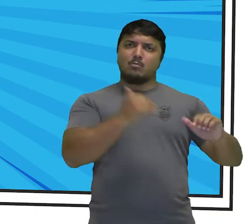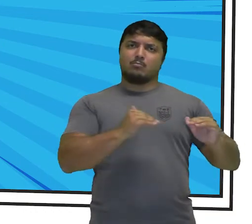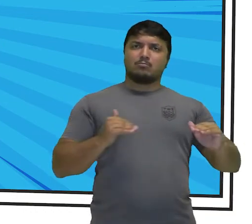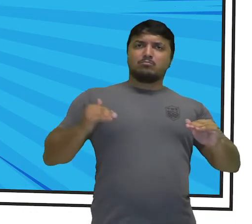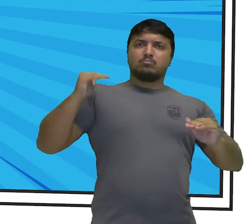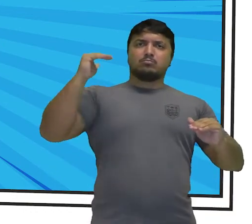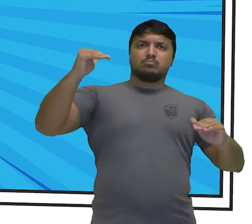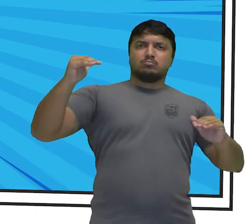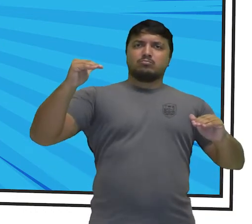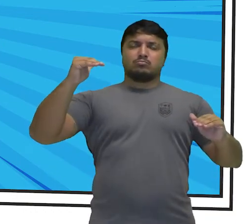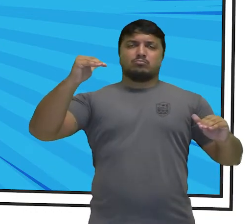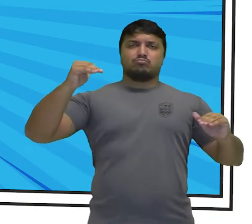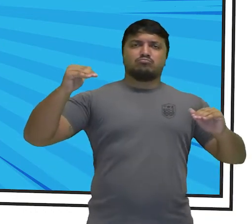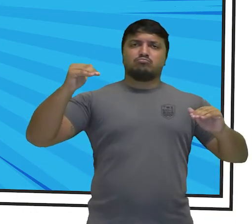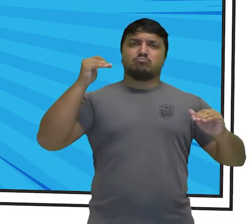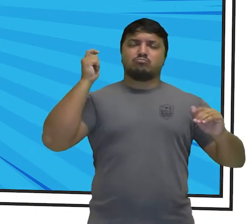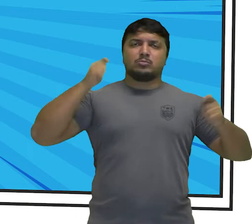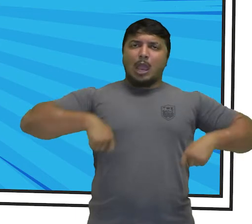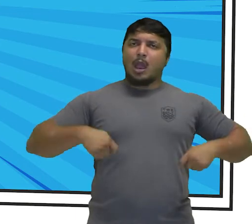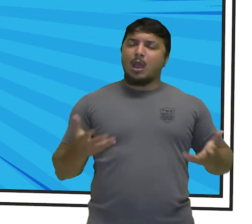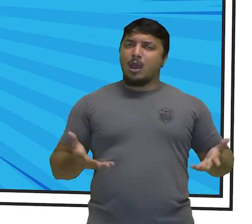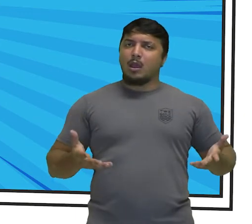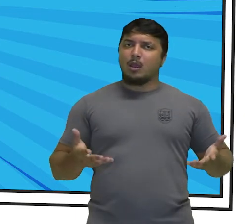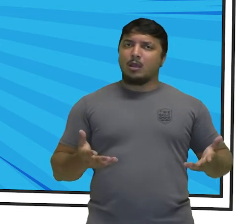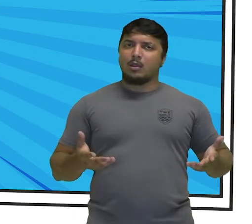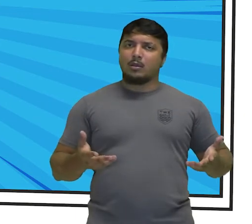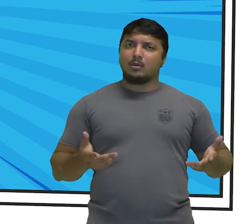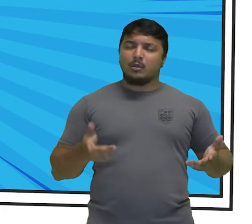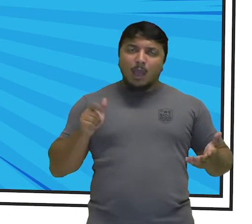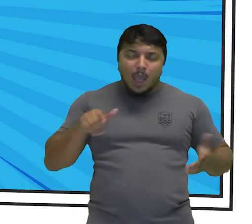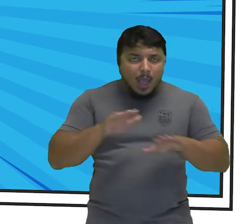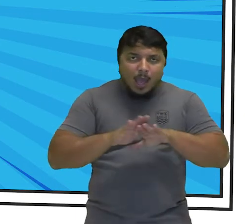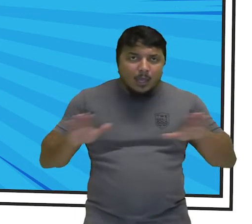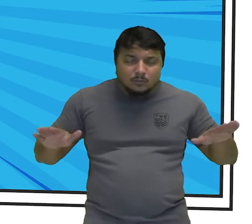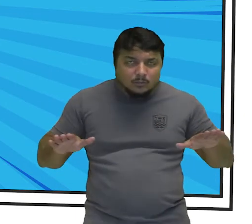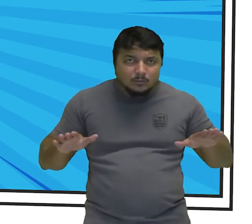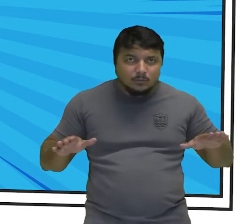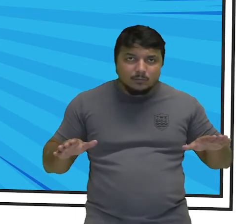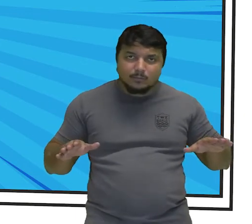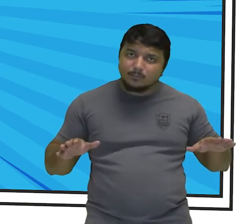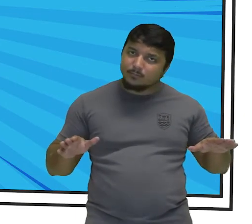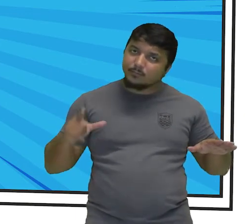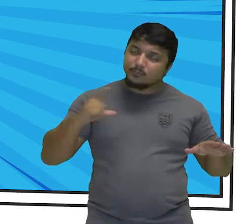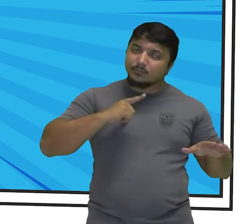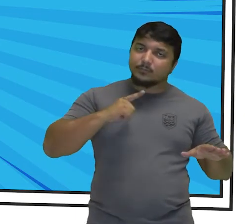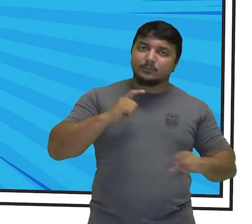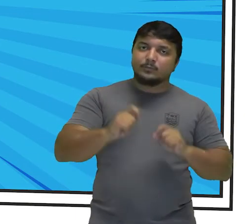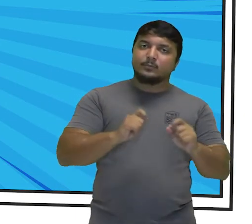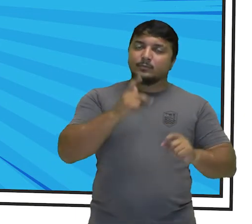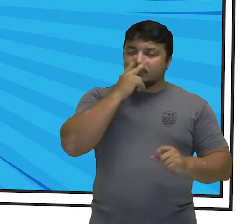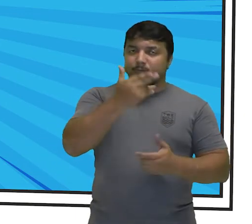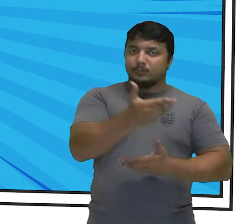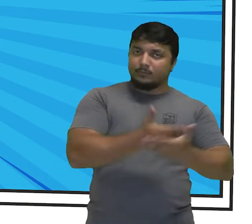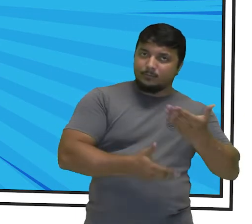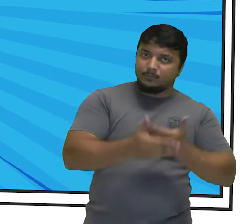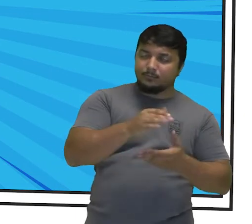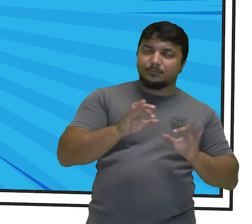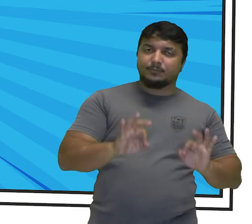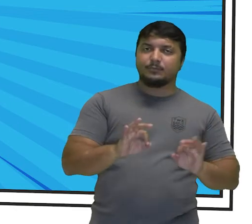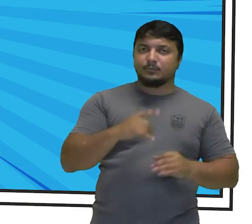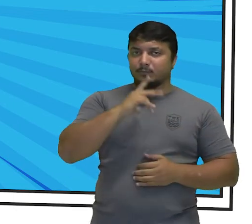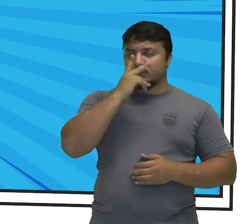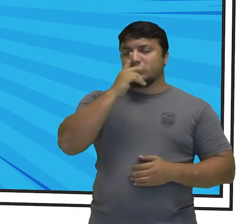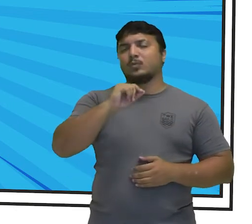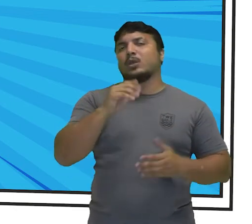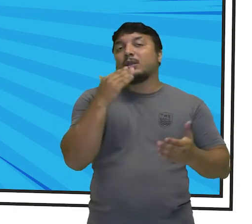que designa ser superior. É assim que, no final das contas, existe essa relação. Quem sabe dizer